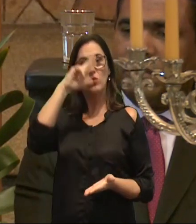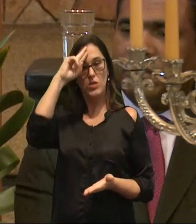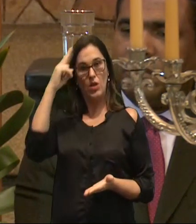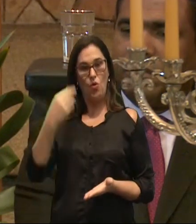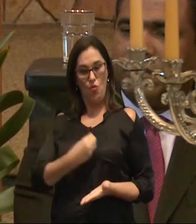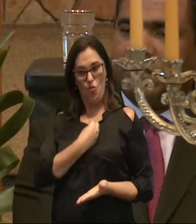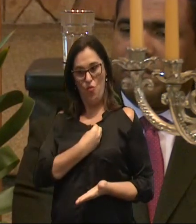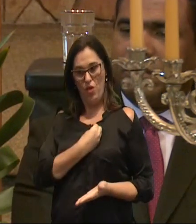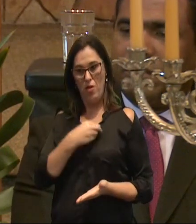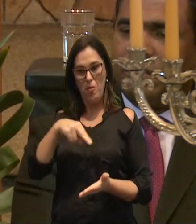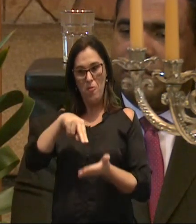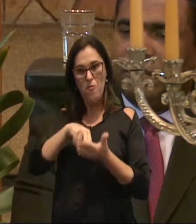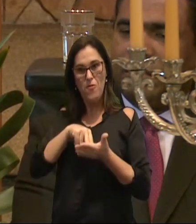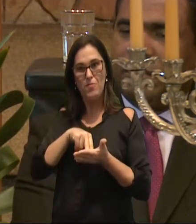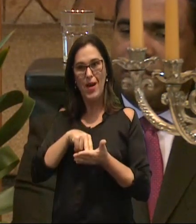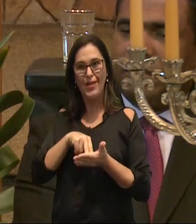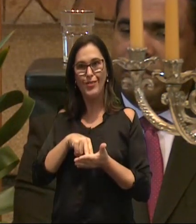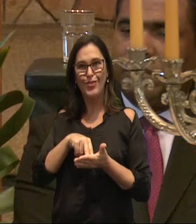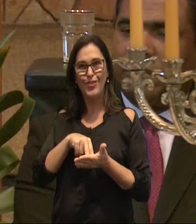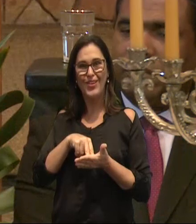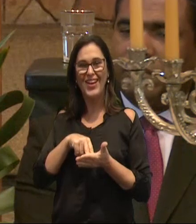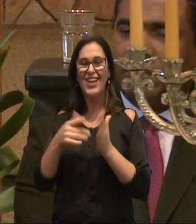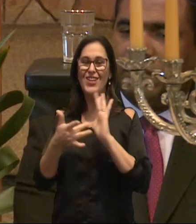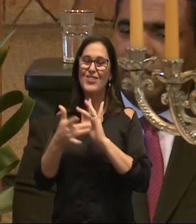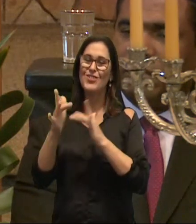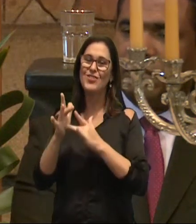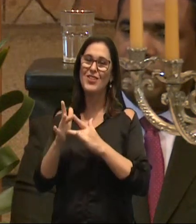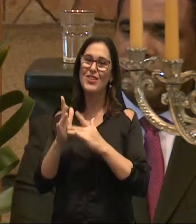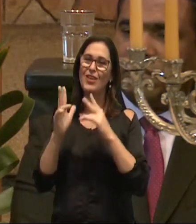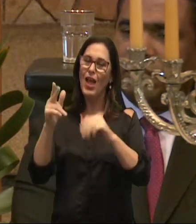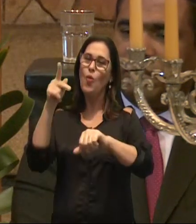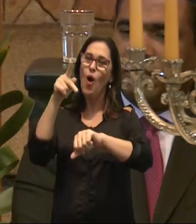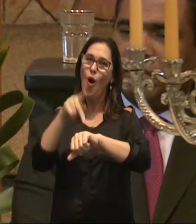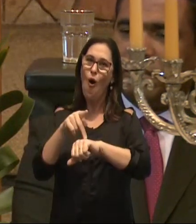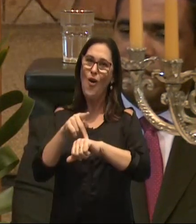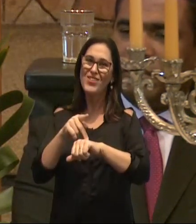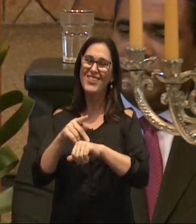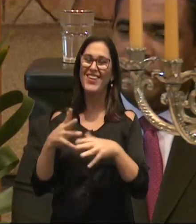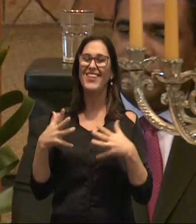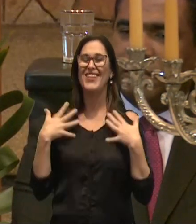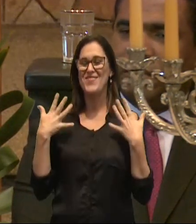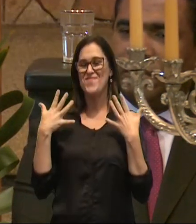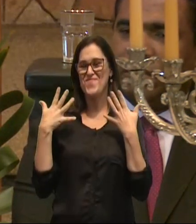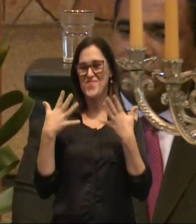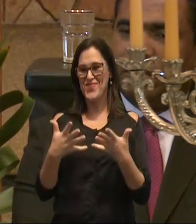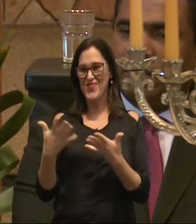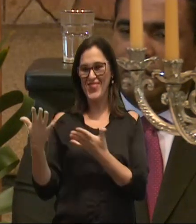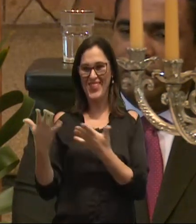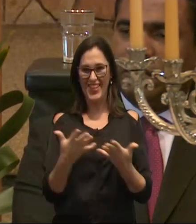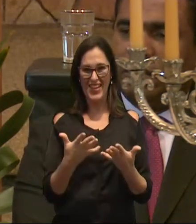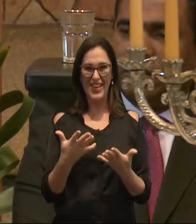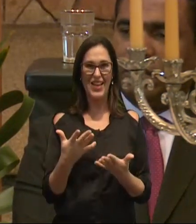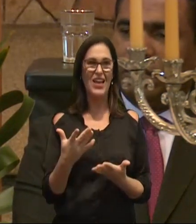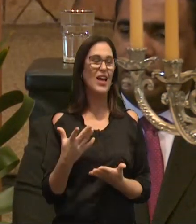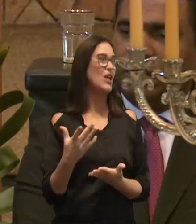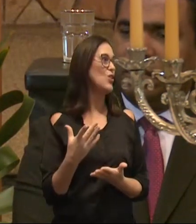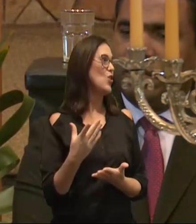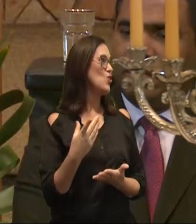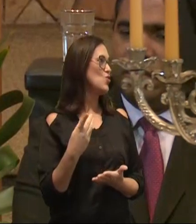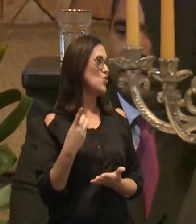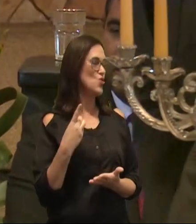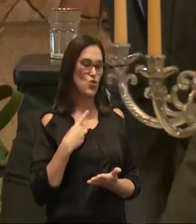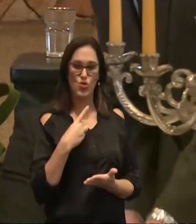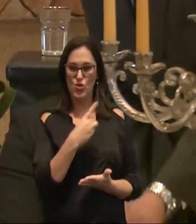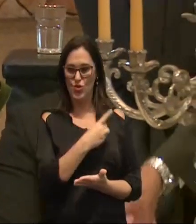presença, firmados na rocha. Com muita alegria nós participamos deste momento. Eu quero convidar o nosso irmão Moacir, que possa aqui estar me